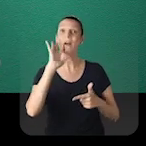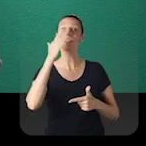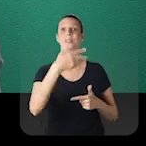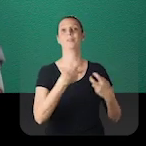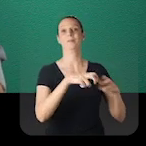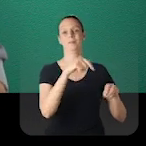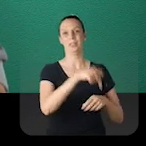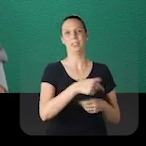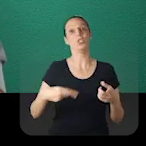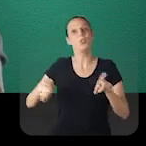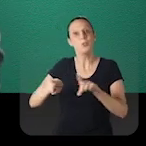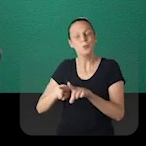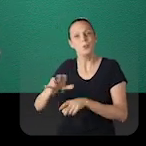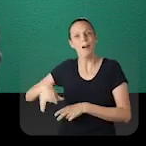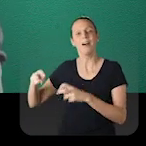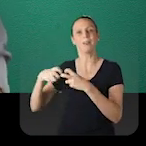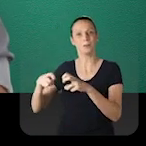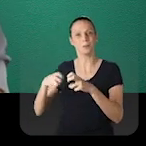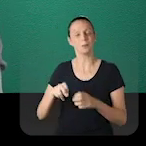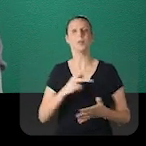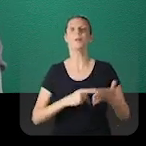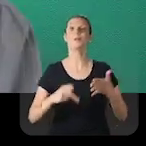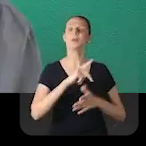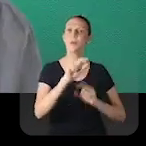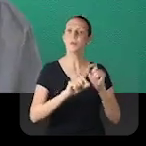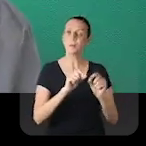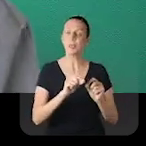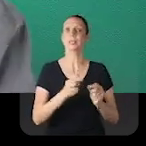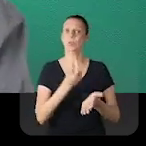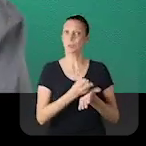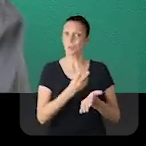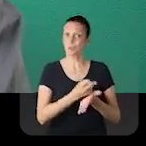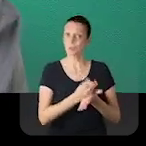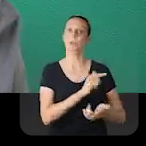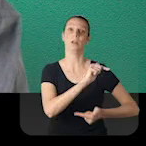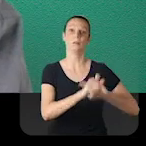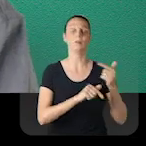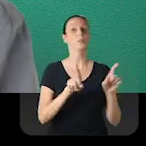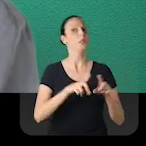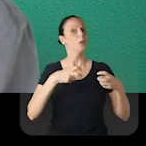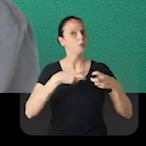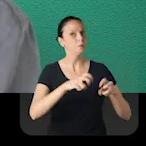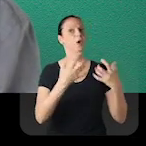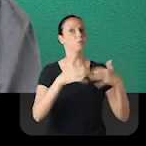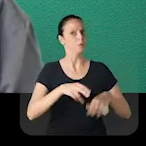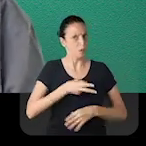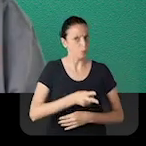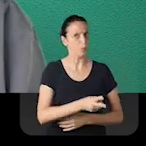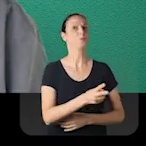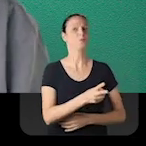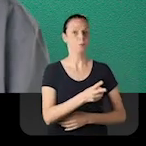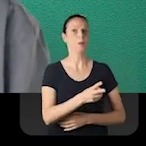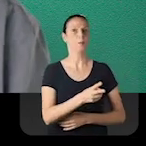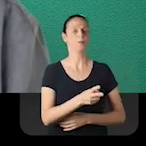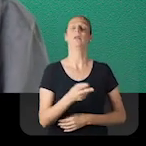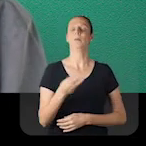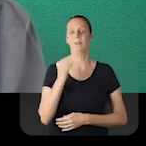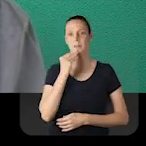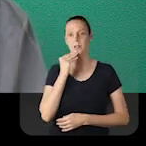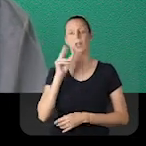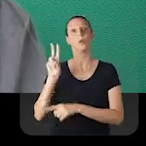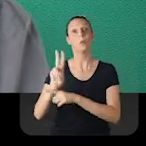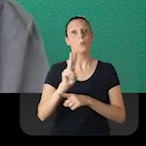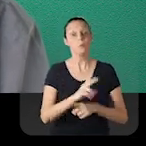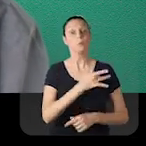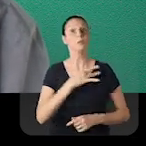de soluções, em parceria com o setor. A prioridade é manter os empregos e o serviço funcionando,